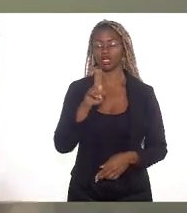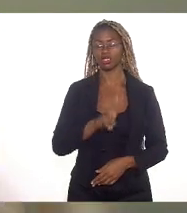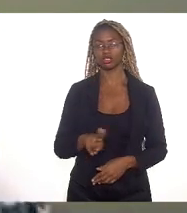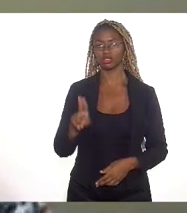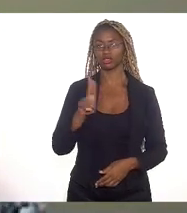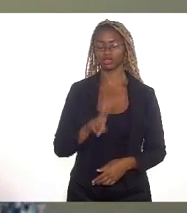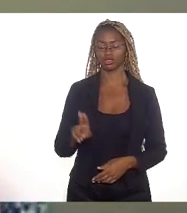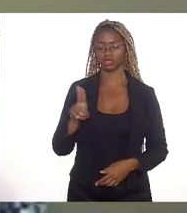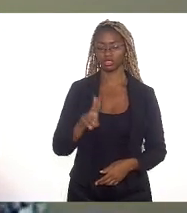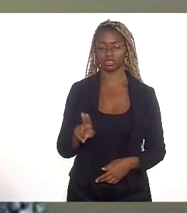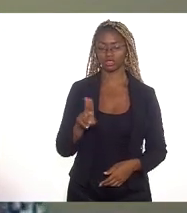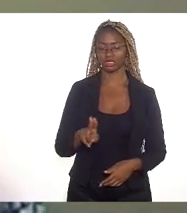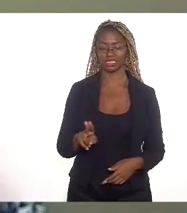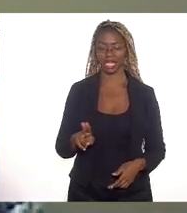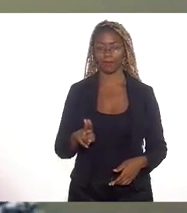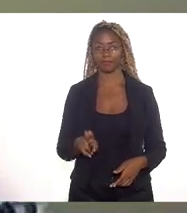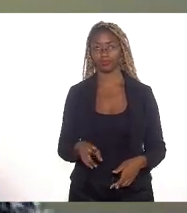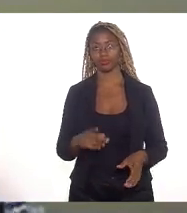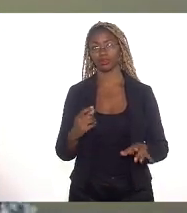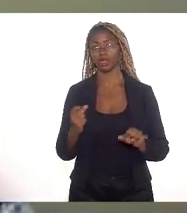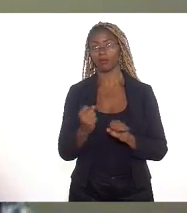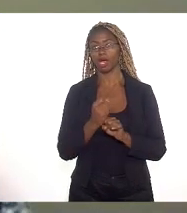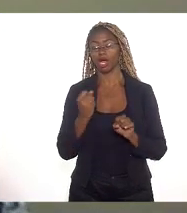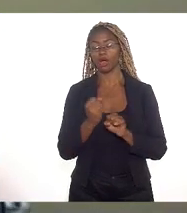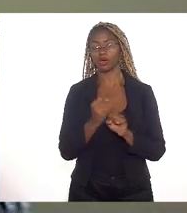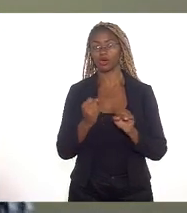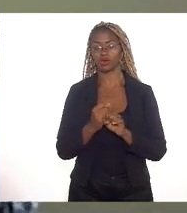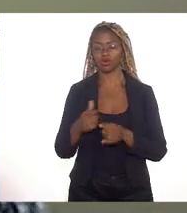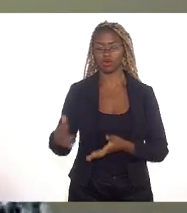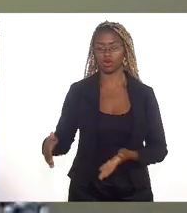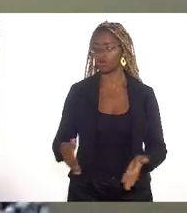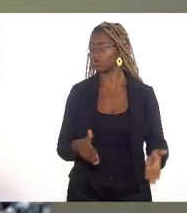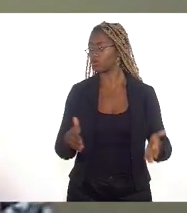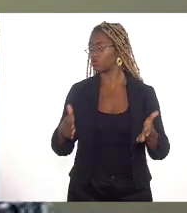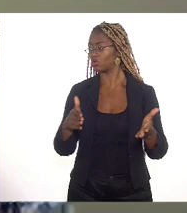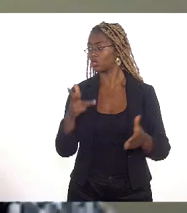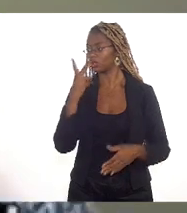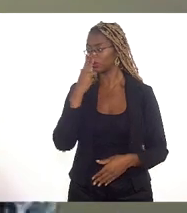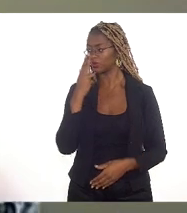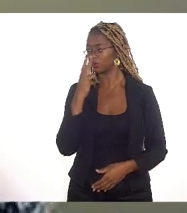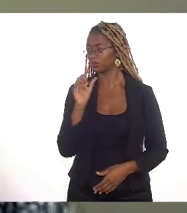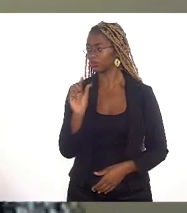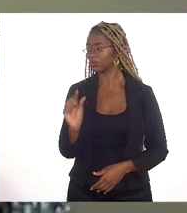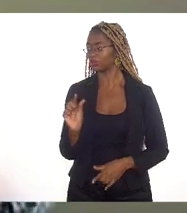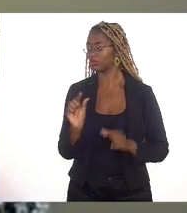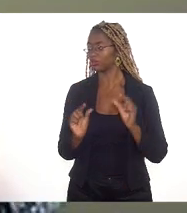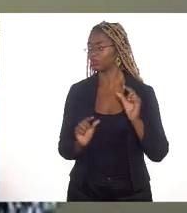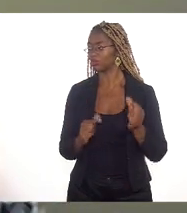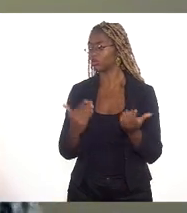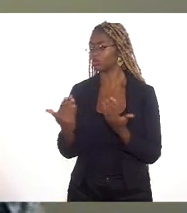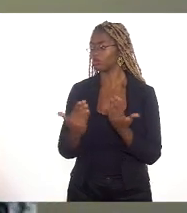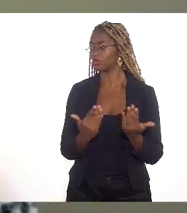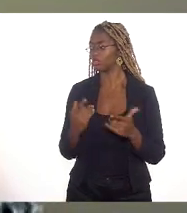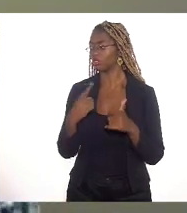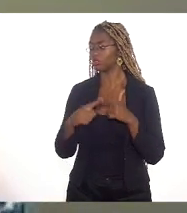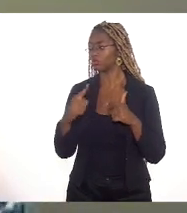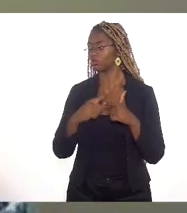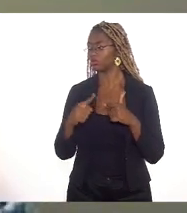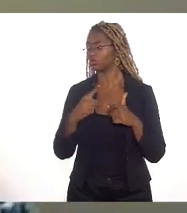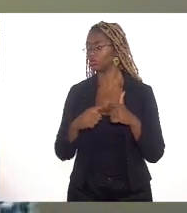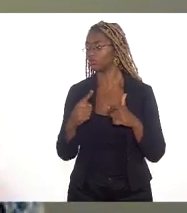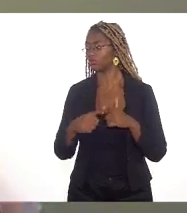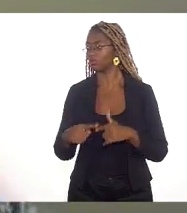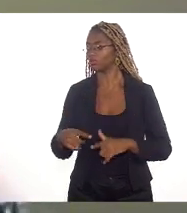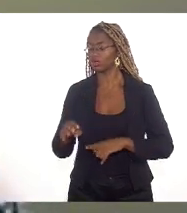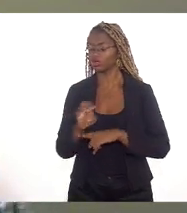de pavimentação de estradas é muito pouco diante do grave problema que passa o Estado do Rio de